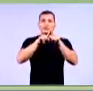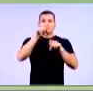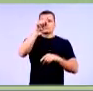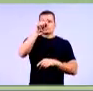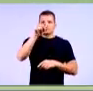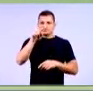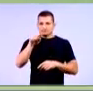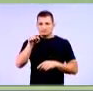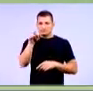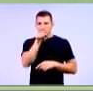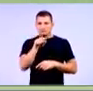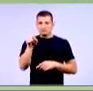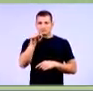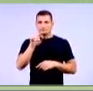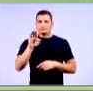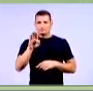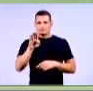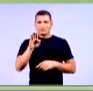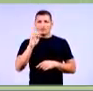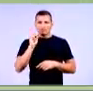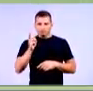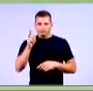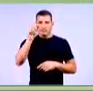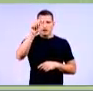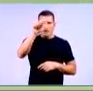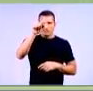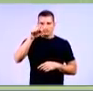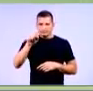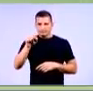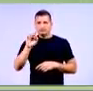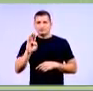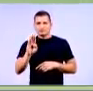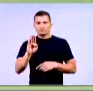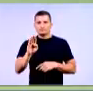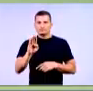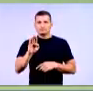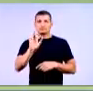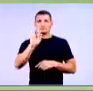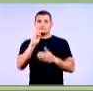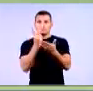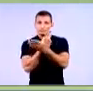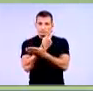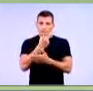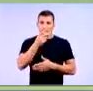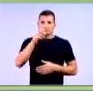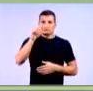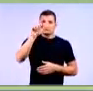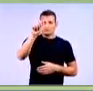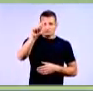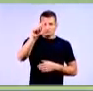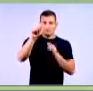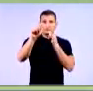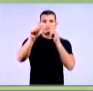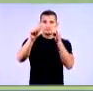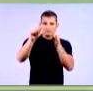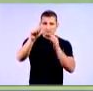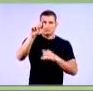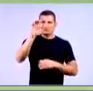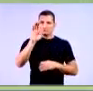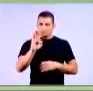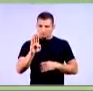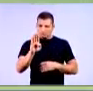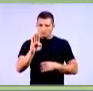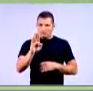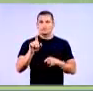caso de uso B. Então só ocorre a realização do caso de uso A se o caso de uso B também for